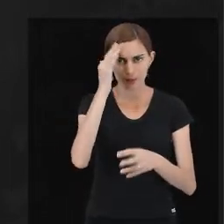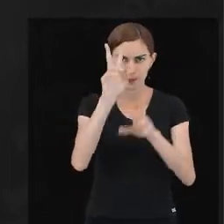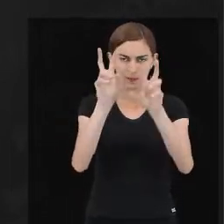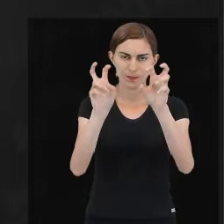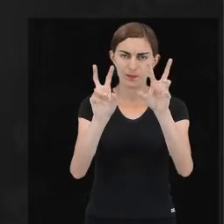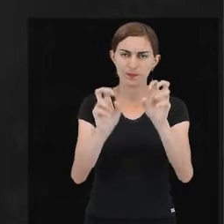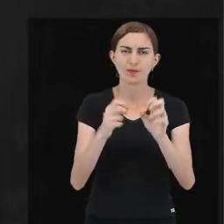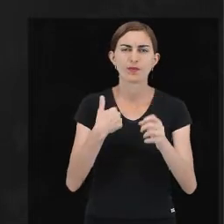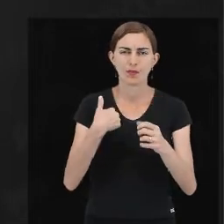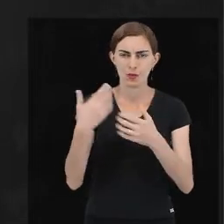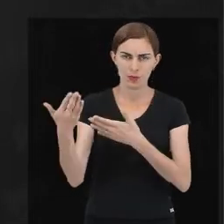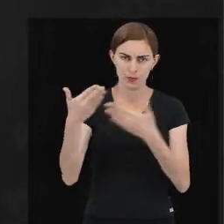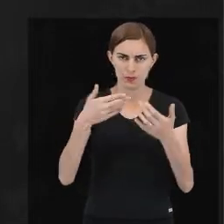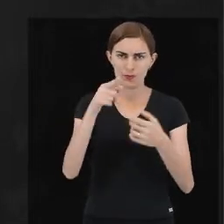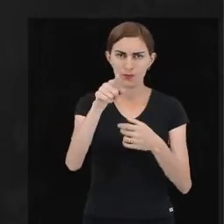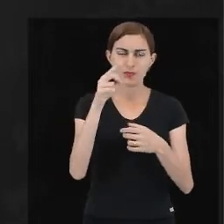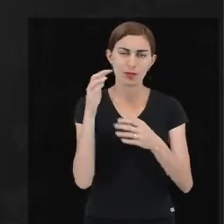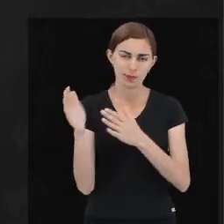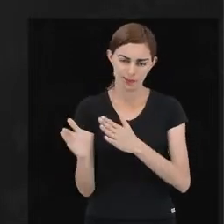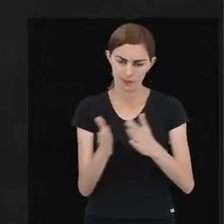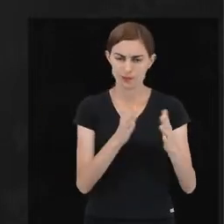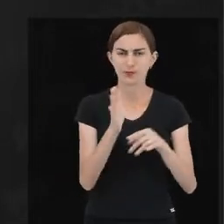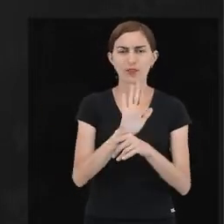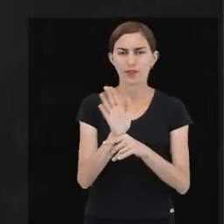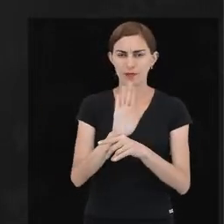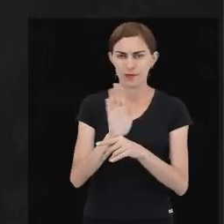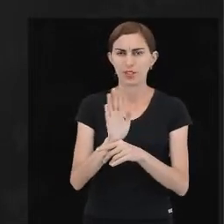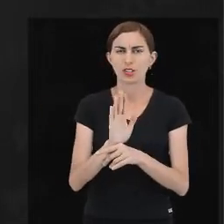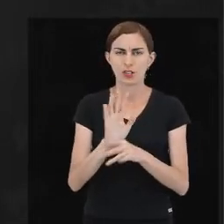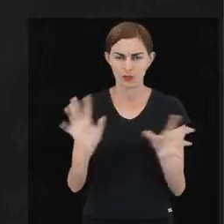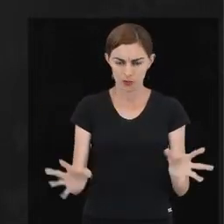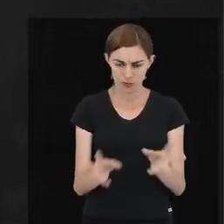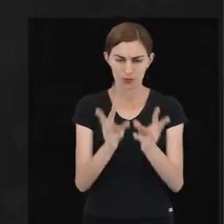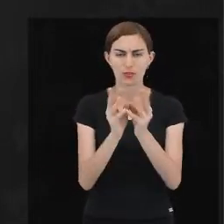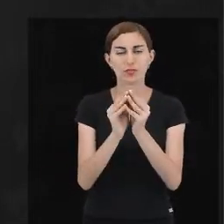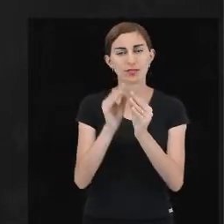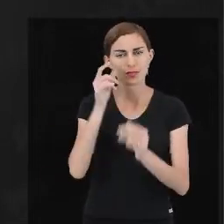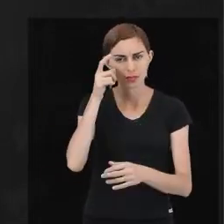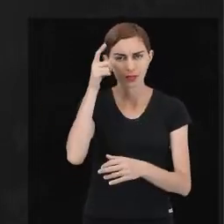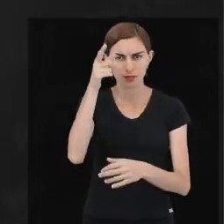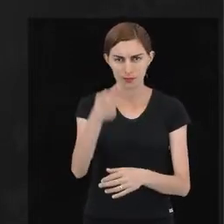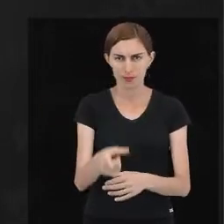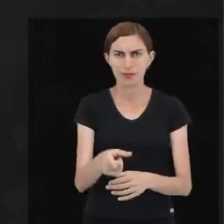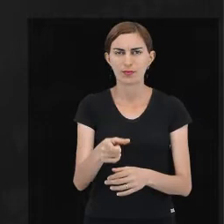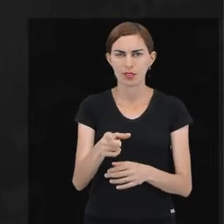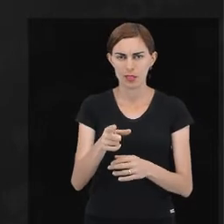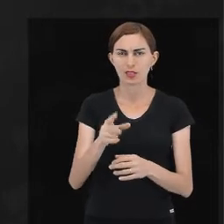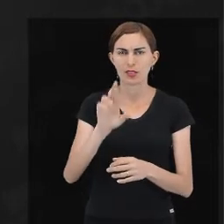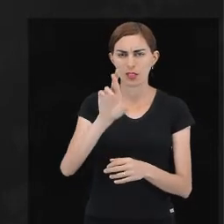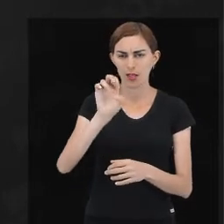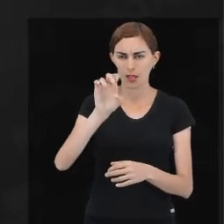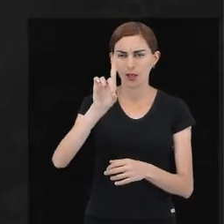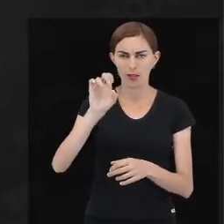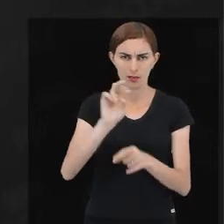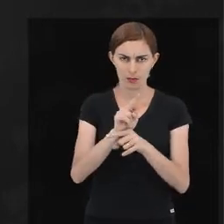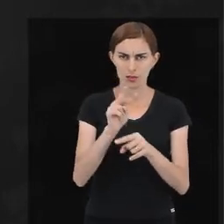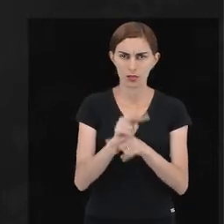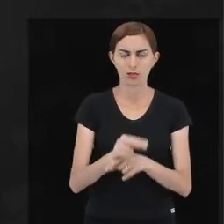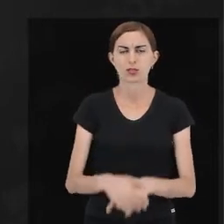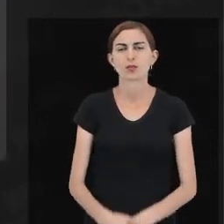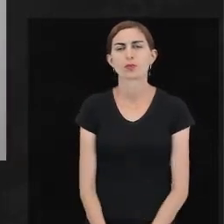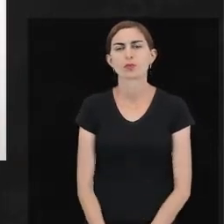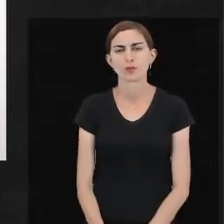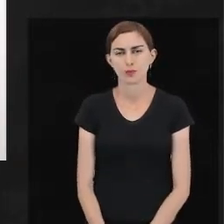do tema, eu convido você a assistir um vídeo que faz uma síntese bastante interessante com relação a essa rede de